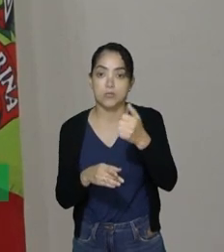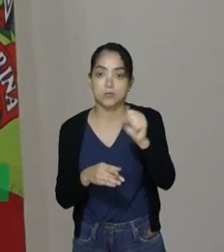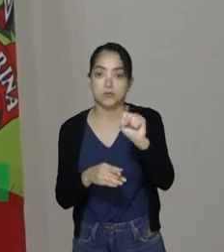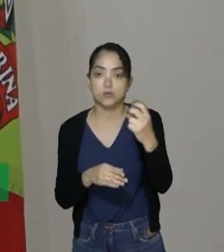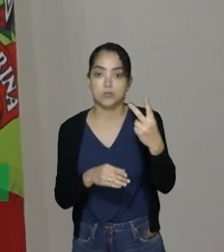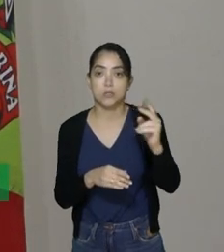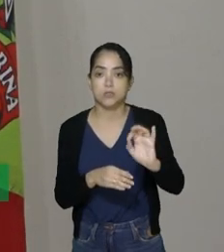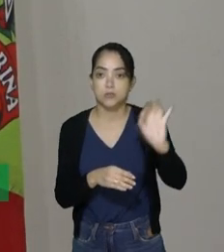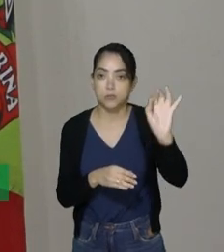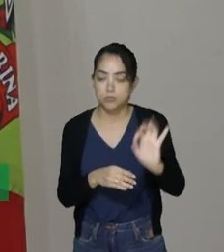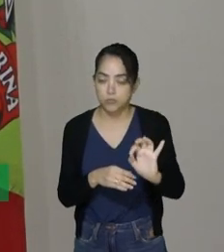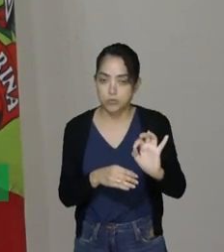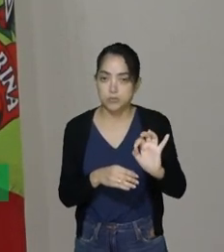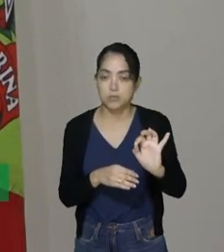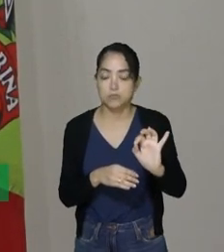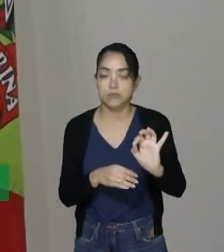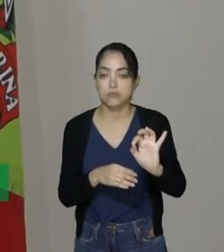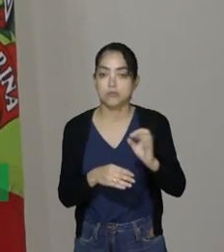dos votos.